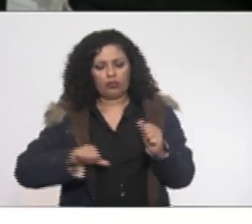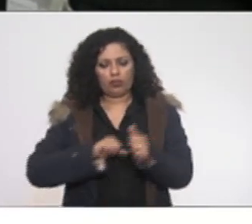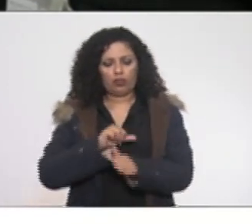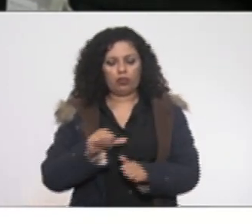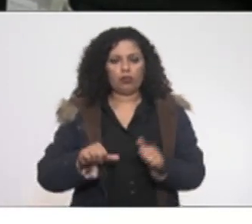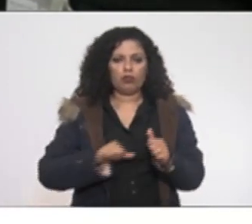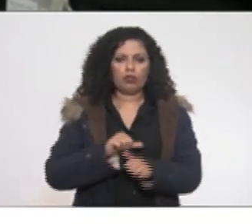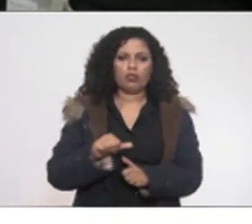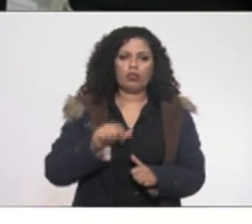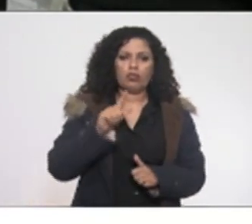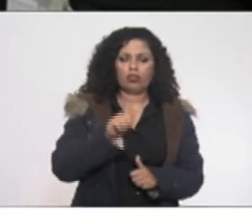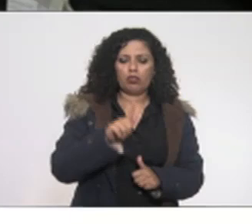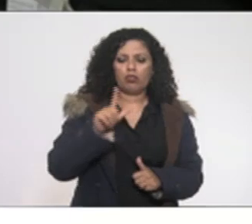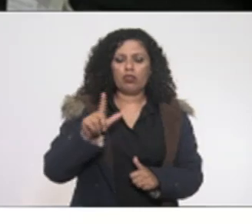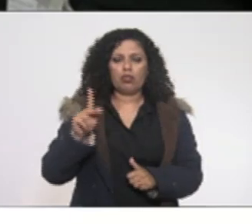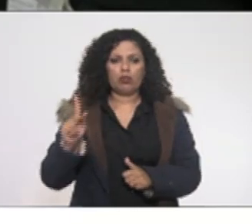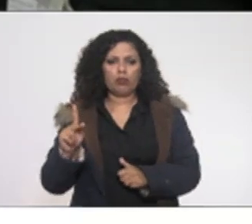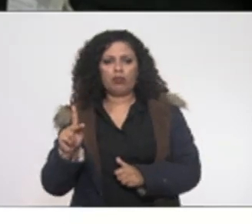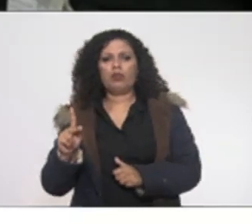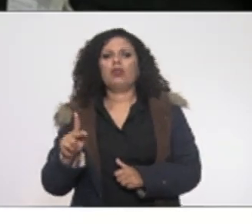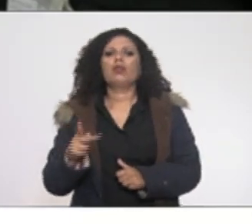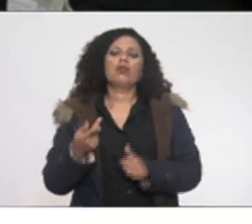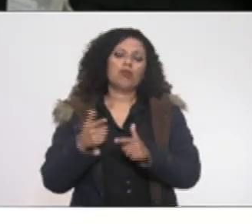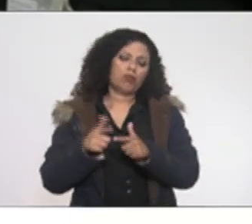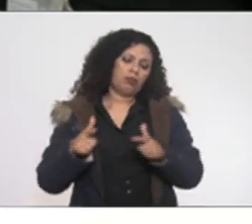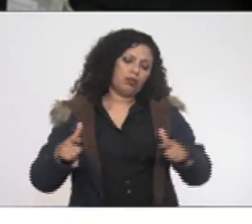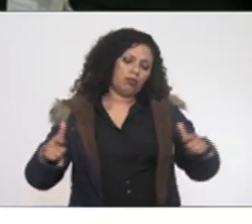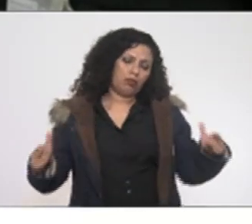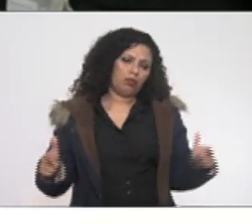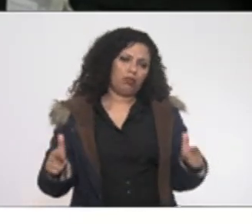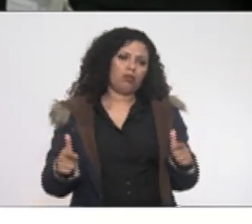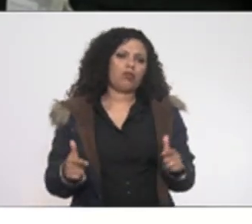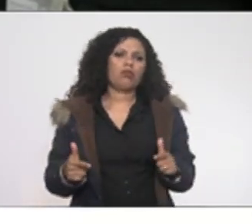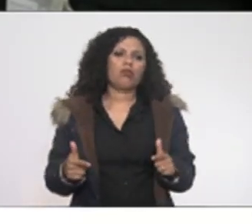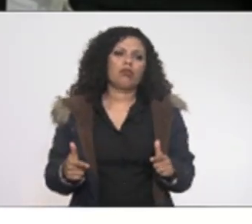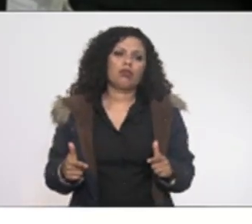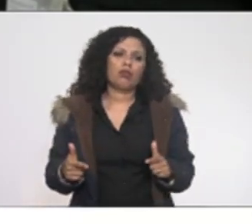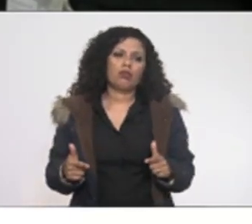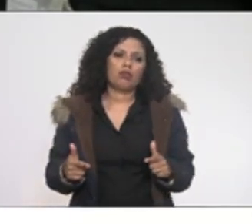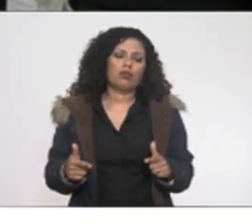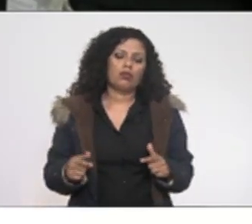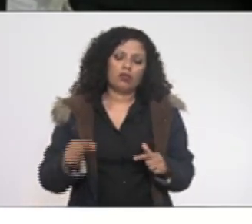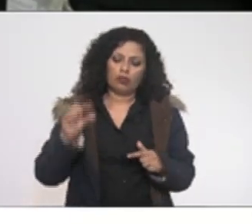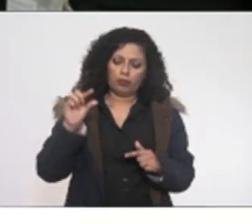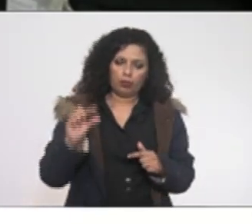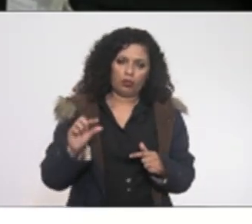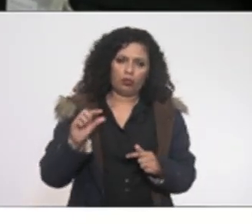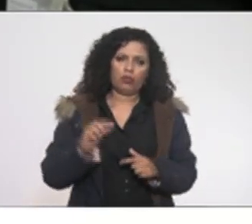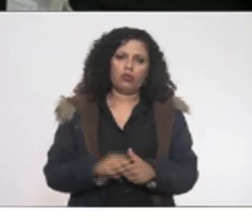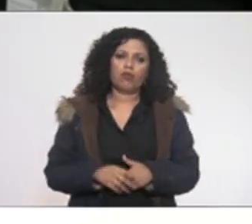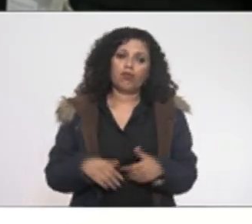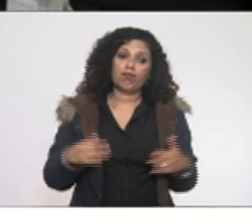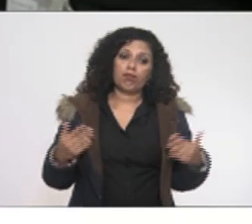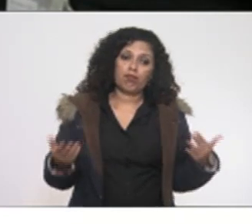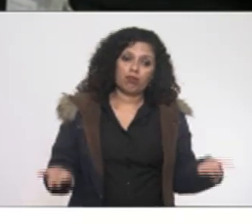importação de GLP muito grande, porque o consumo cresceu nos últimos 20 anos e a infraestrutura cresceu bem menos do que o consumo. Então,